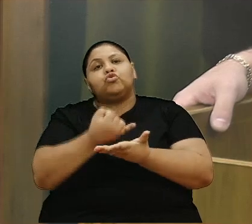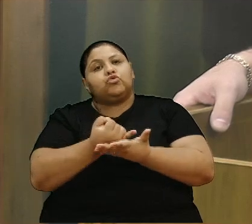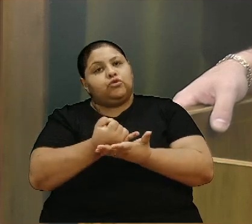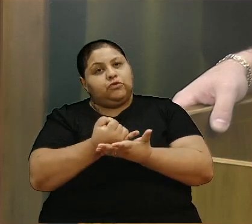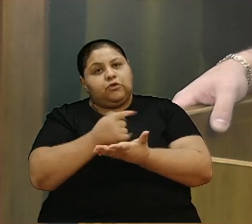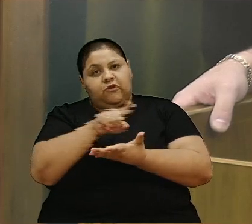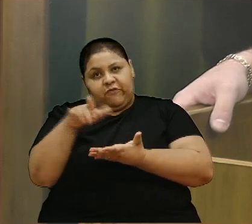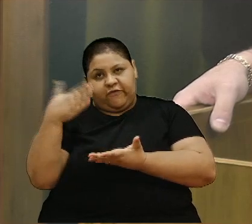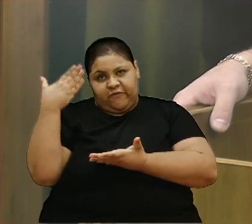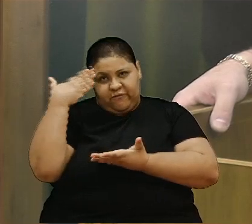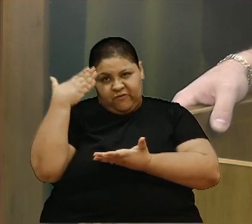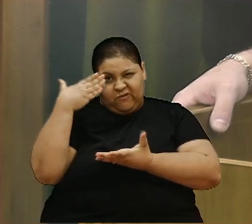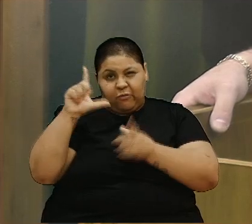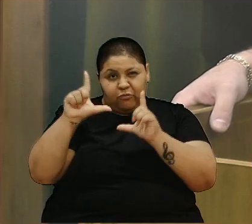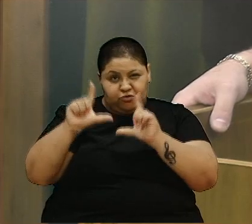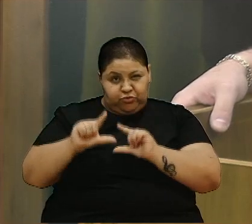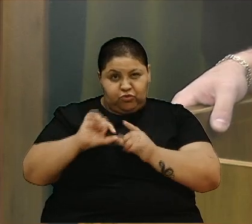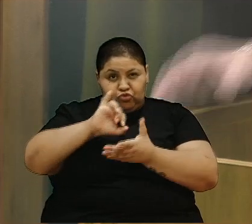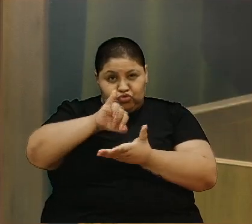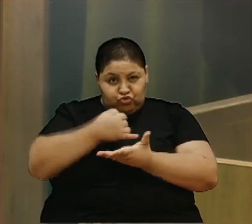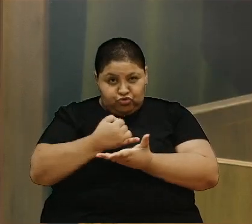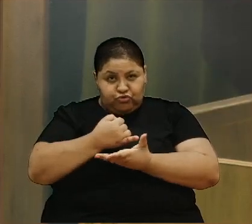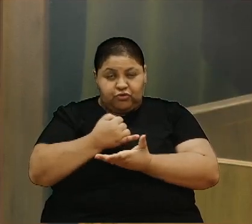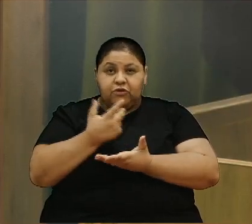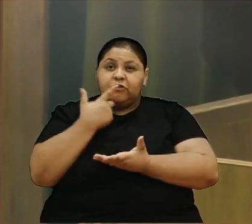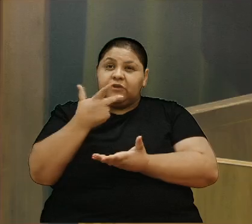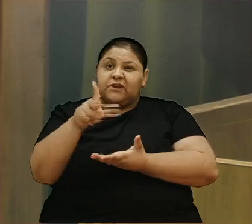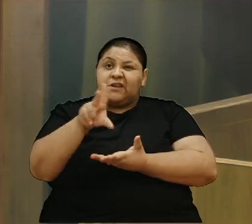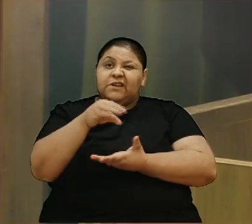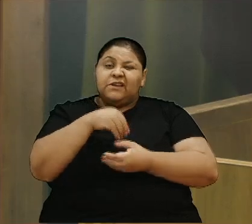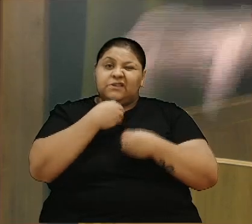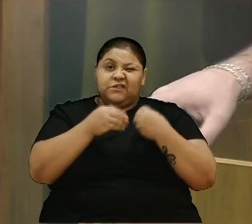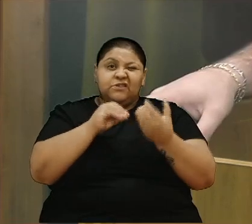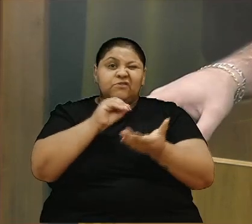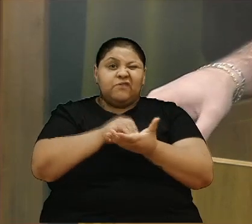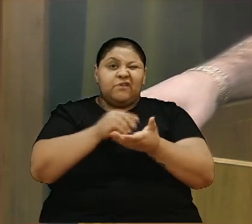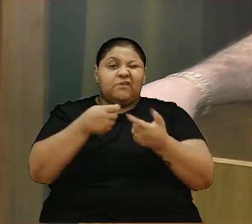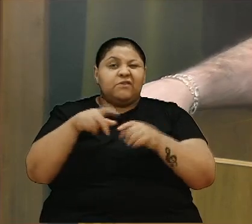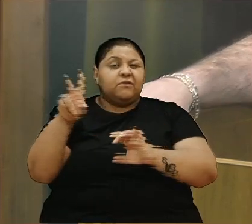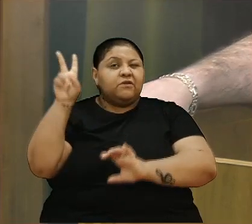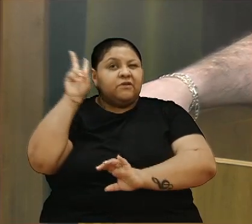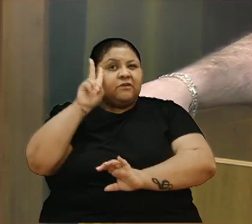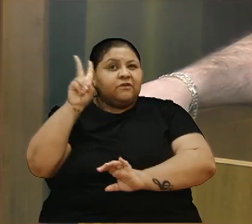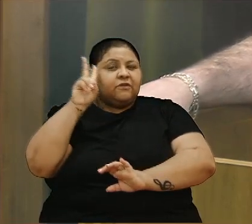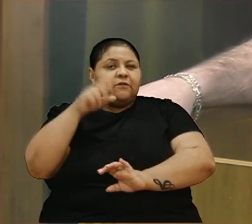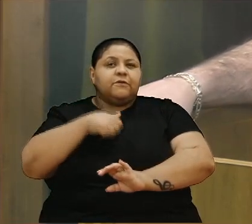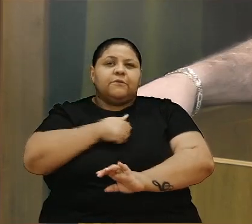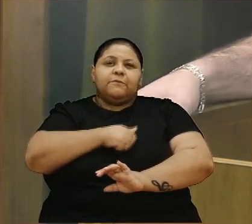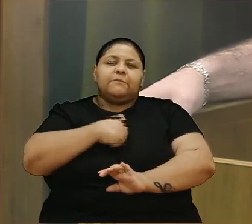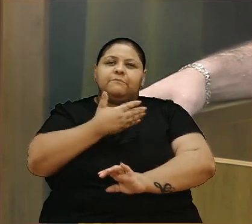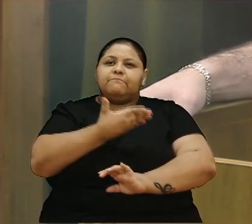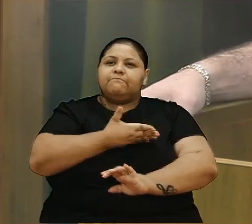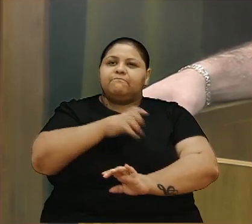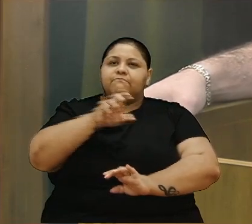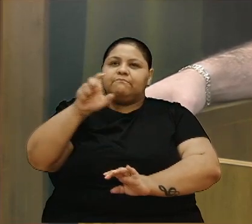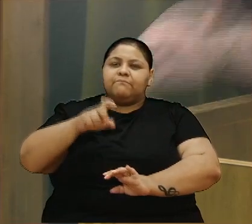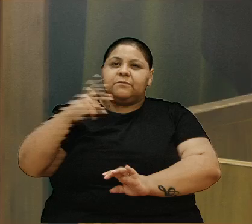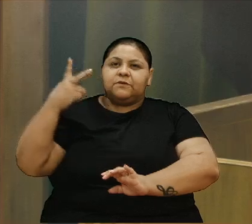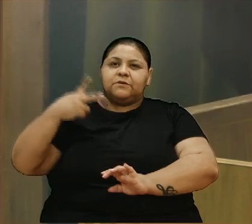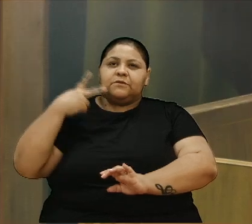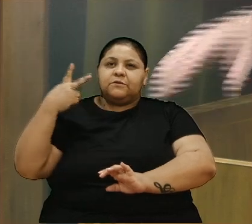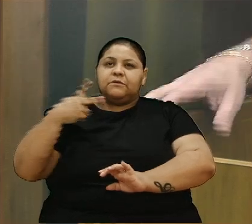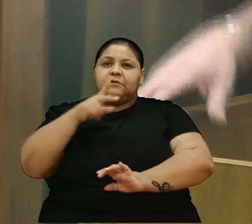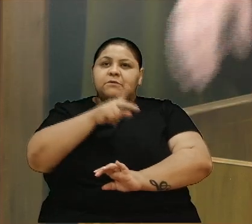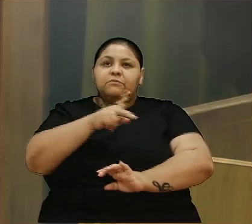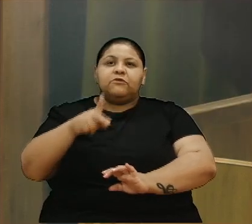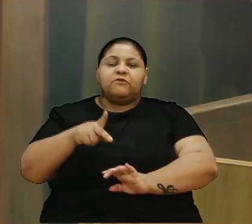Vocês sabem como se baixa os juros? E aqui eu sinto falta, vou ter que me recordar do nosso saudoso amigo, ex-vereador dessa casa,